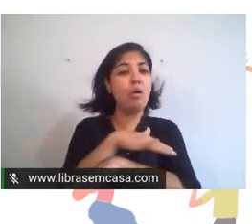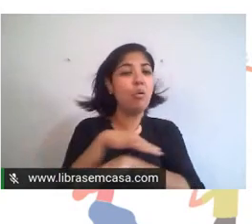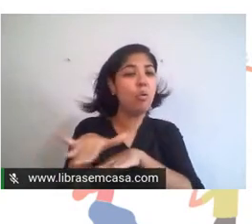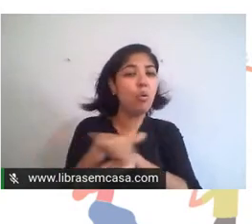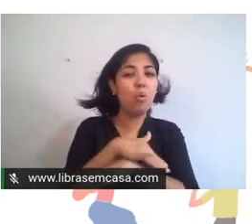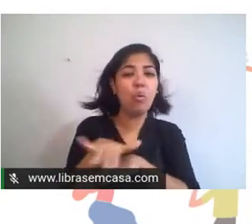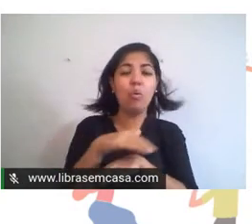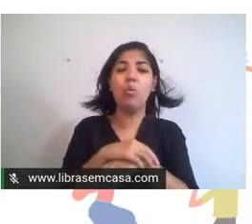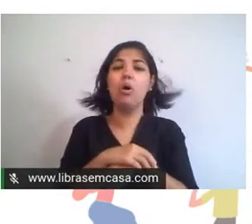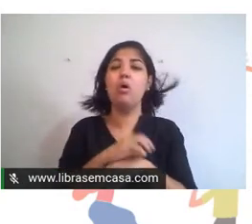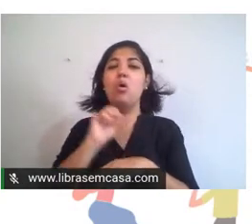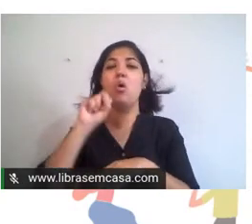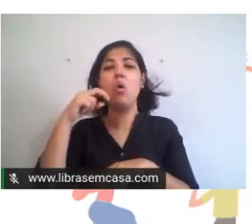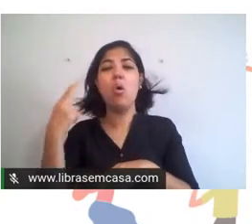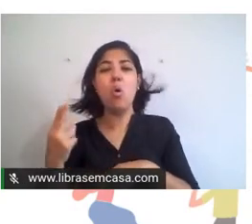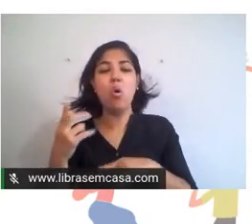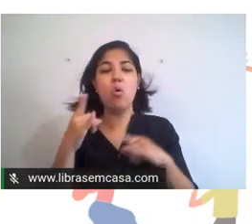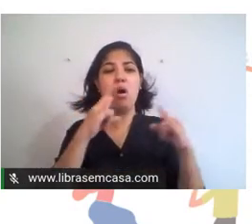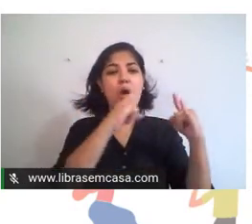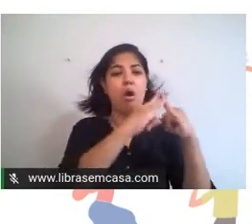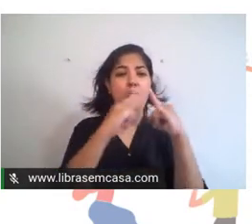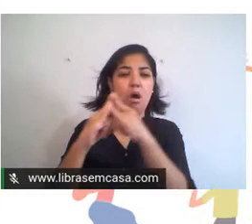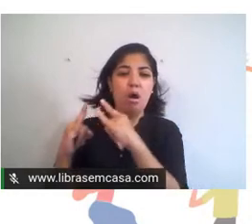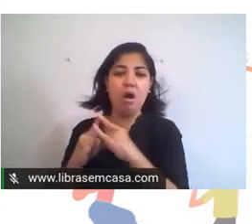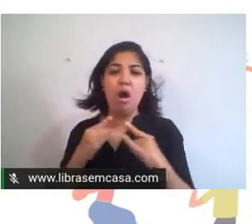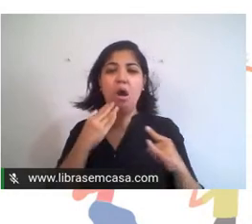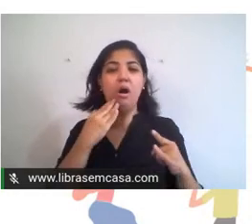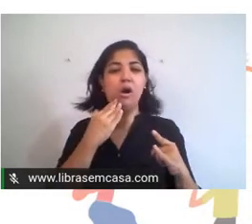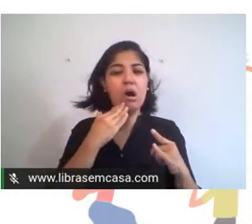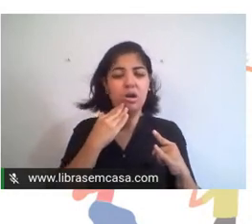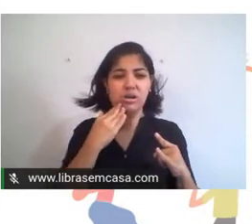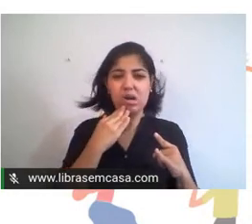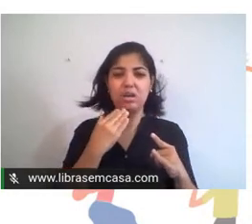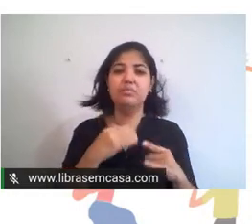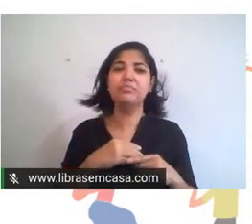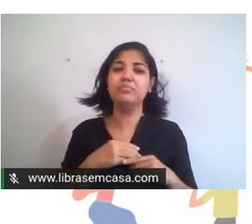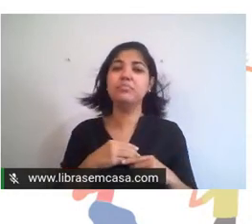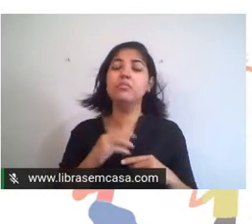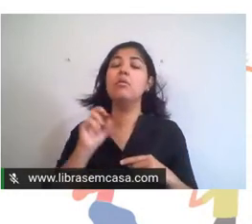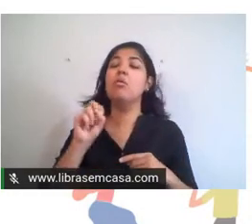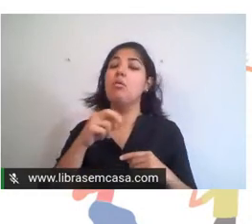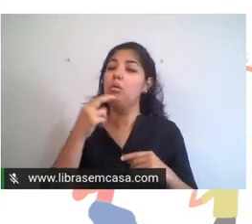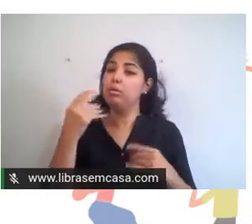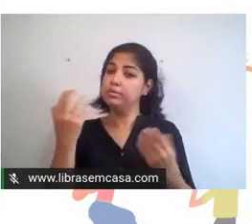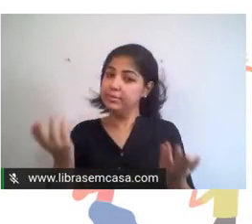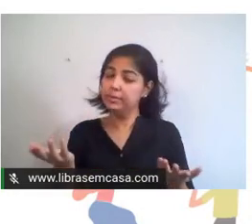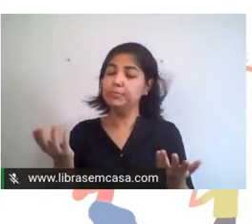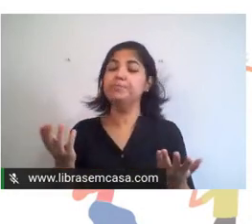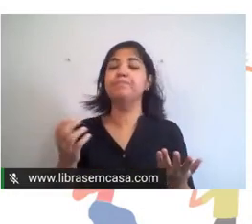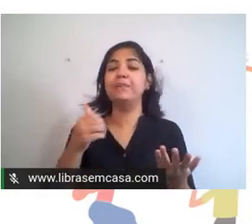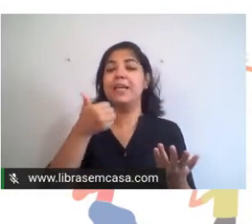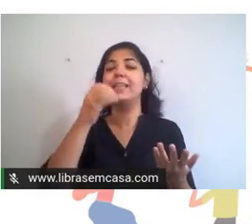de assentamentos precários. Então, esses 10 milhões são mais do que isso, né? Que